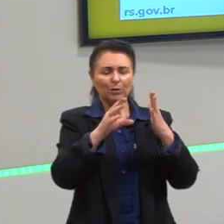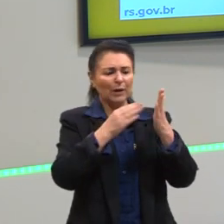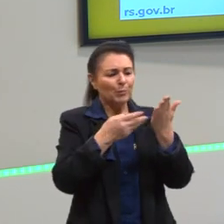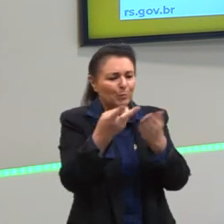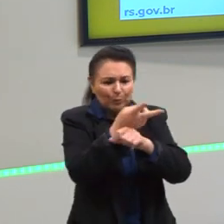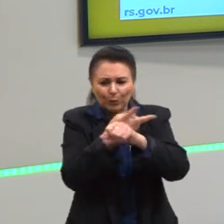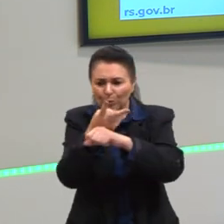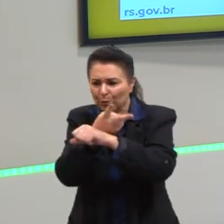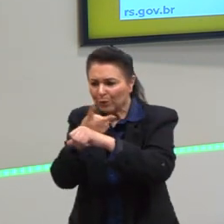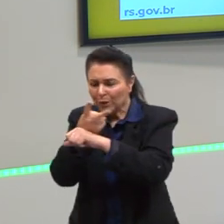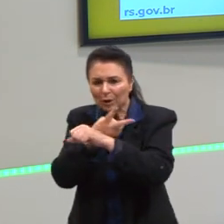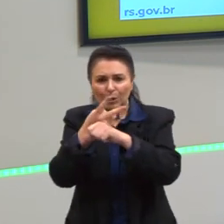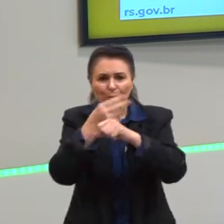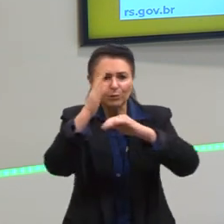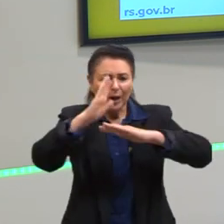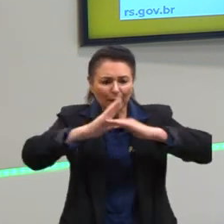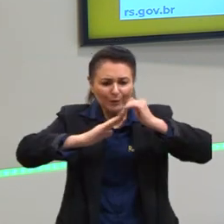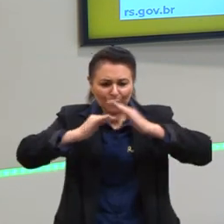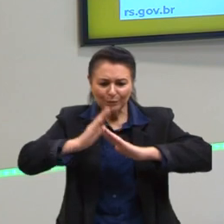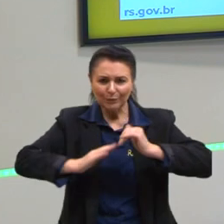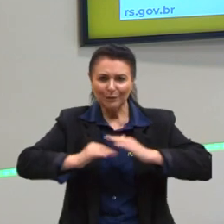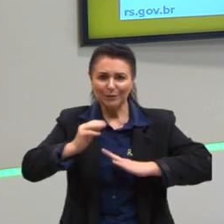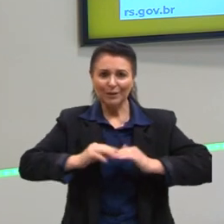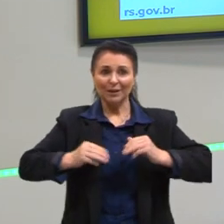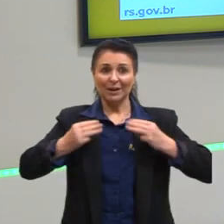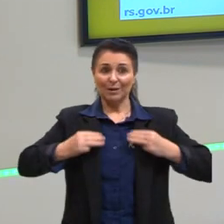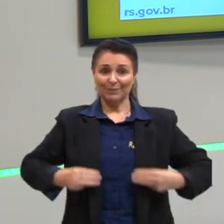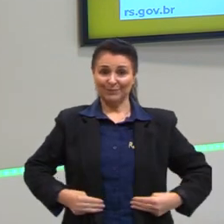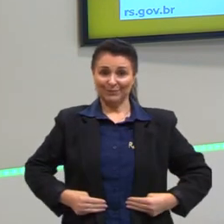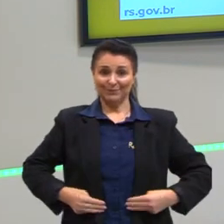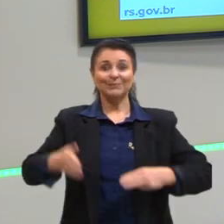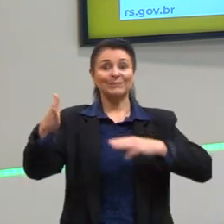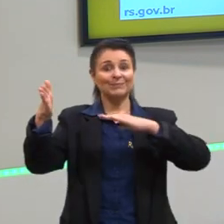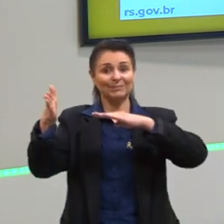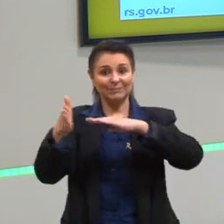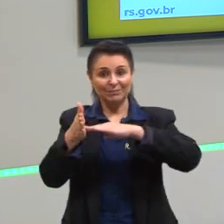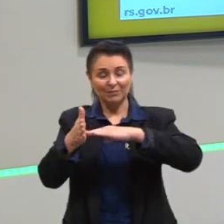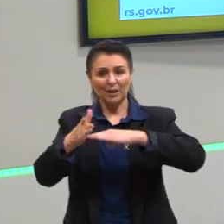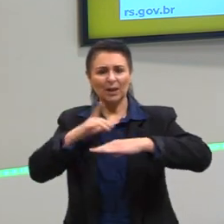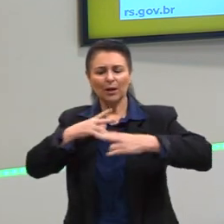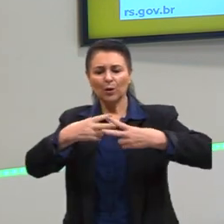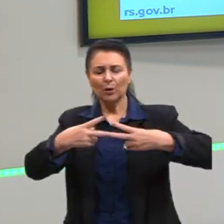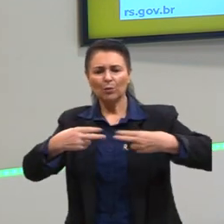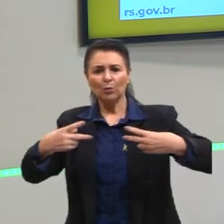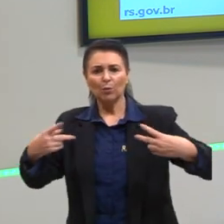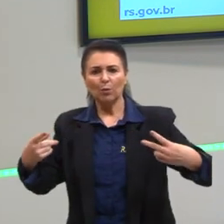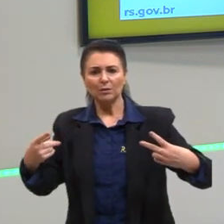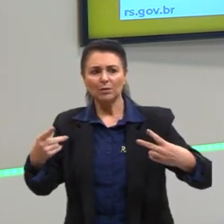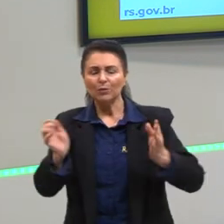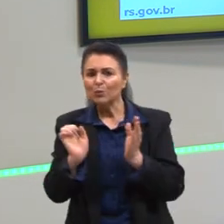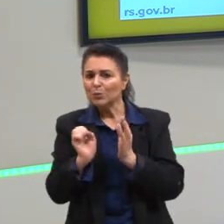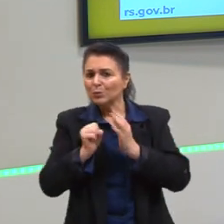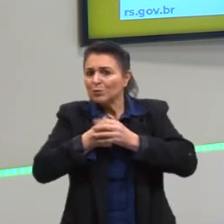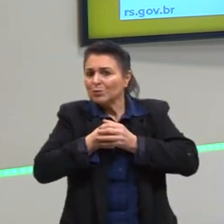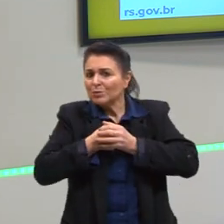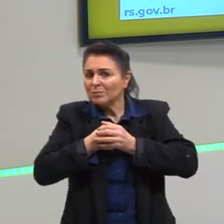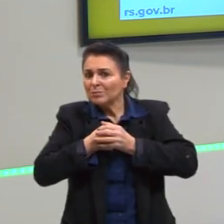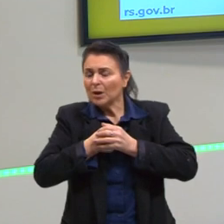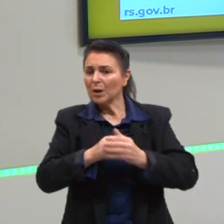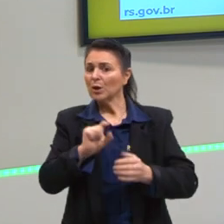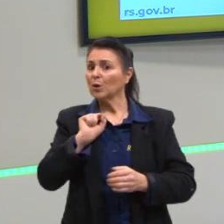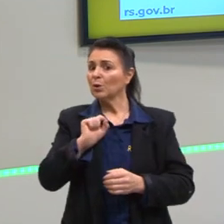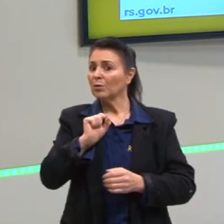EA Ele percebeu que é moral constituída na contemporaneidade tinha muitas coisas que foram escamoteadas e